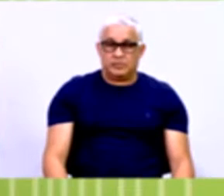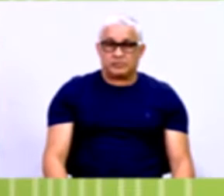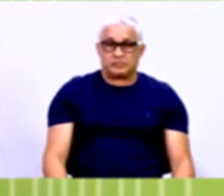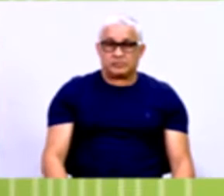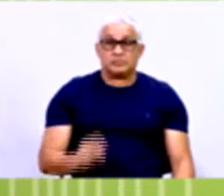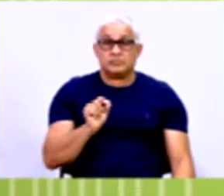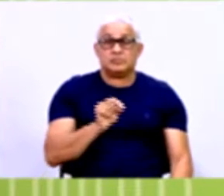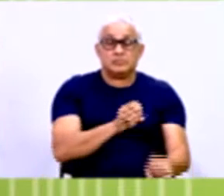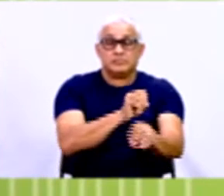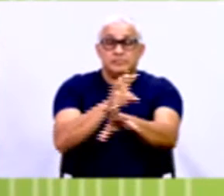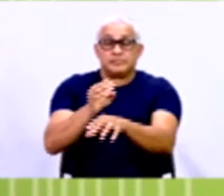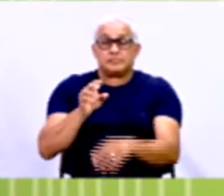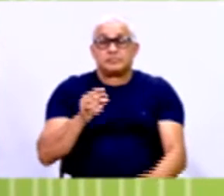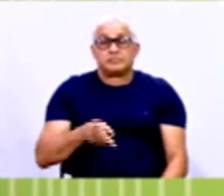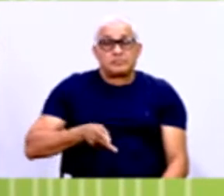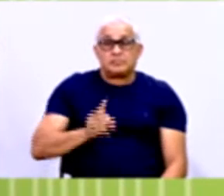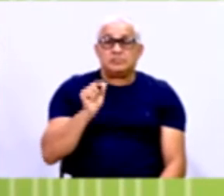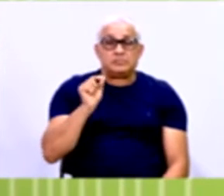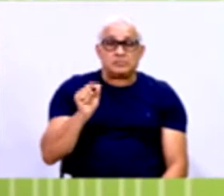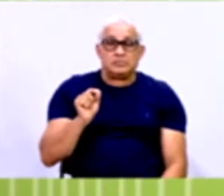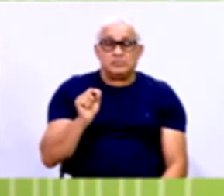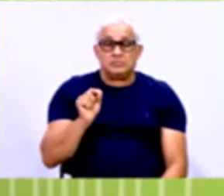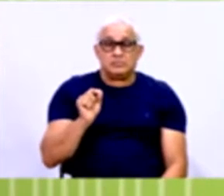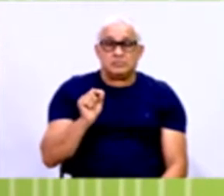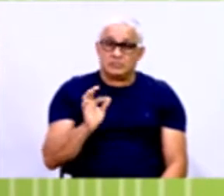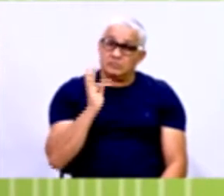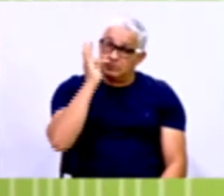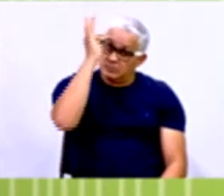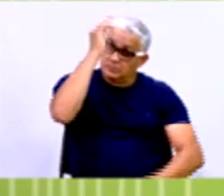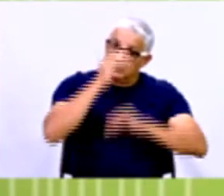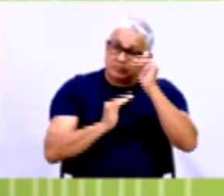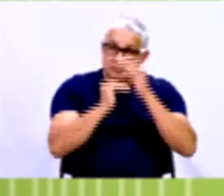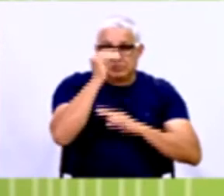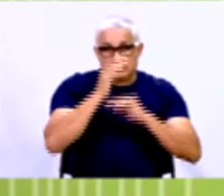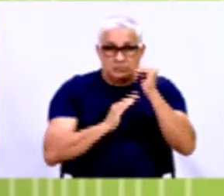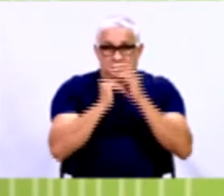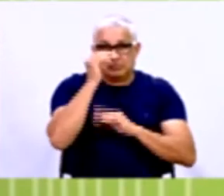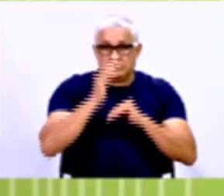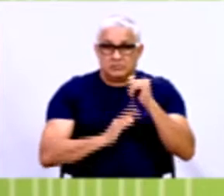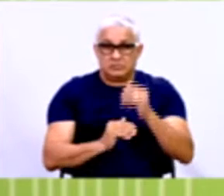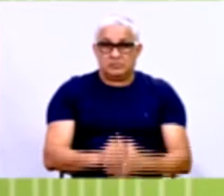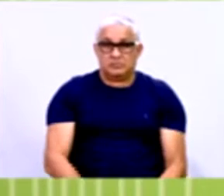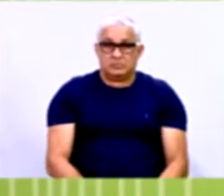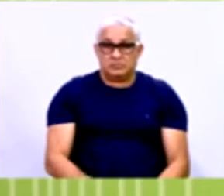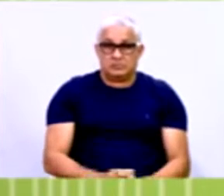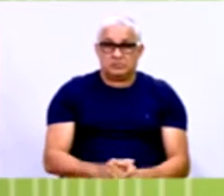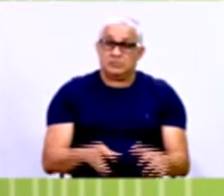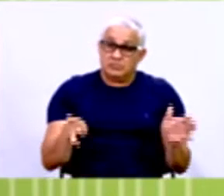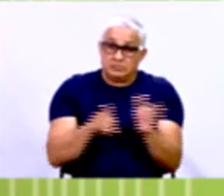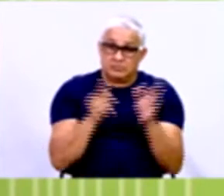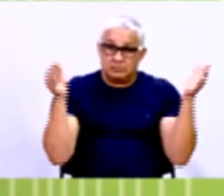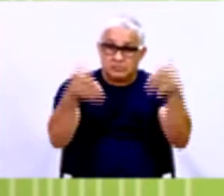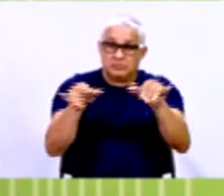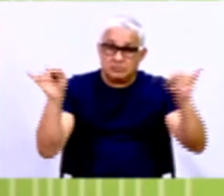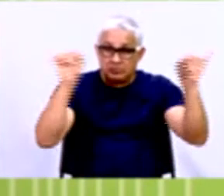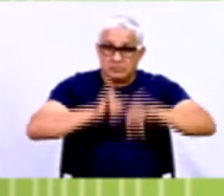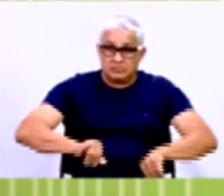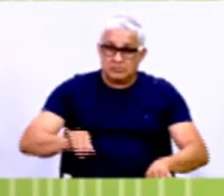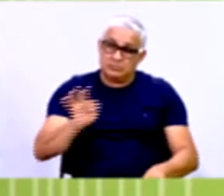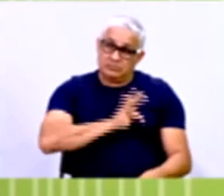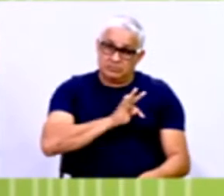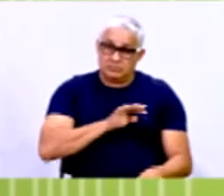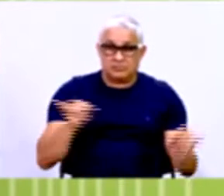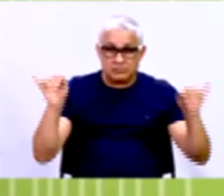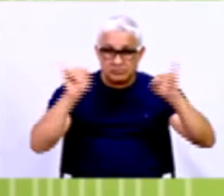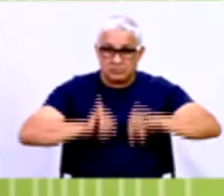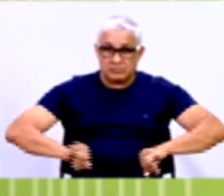trazendo sempre à tona a perspectiva de um futuro profissional em informática, um técnico em informática.